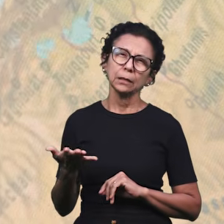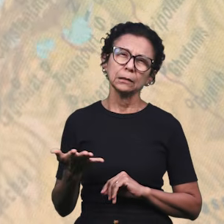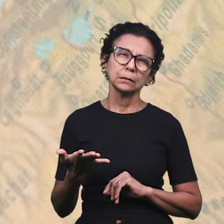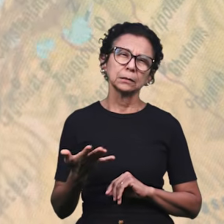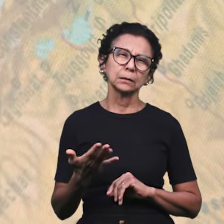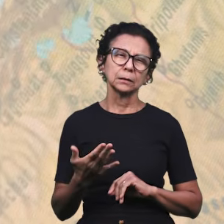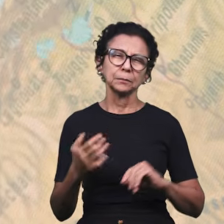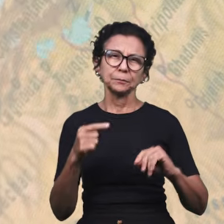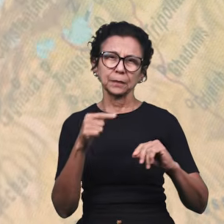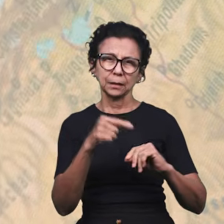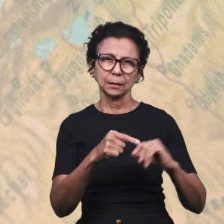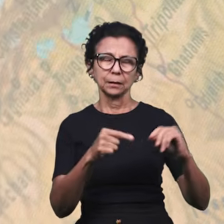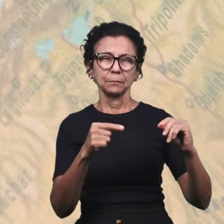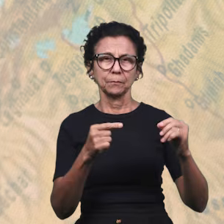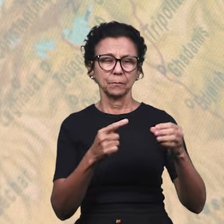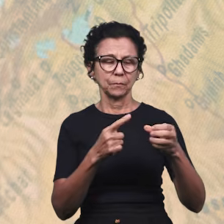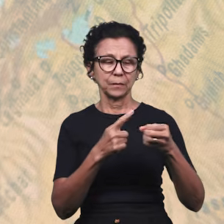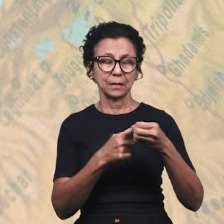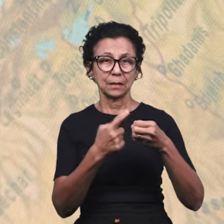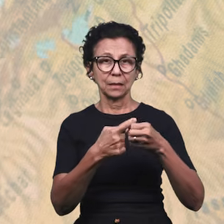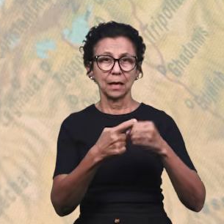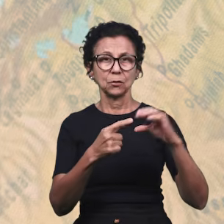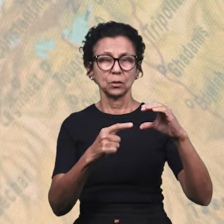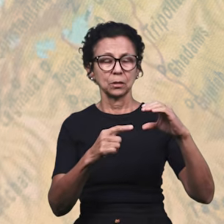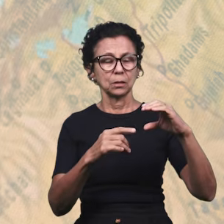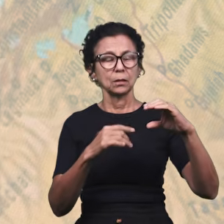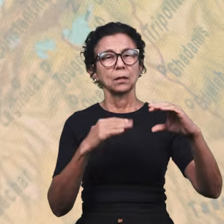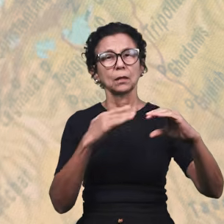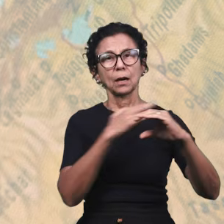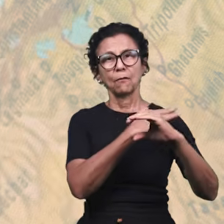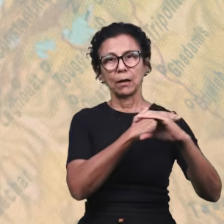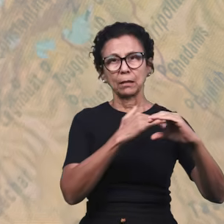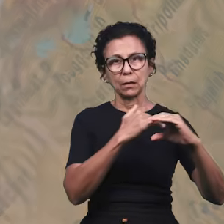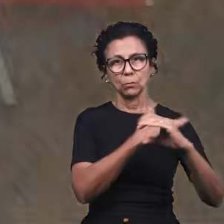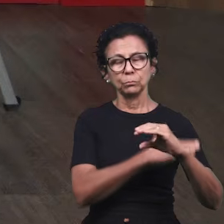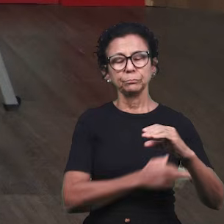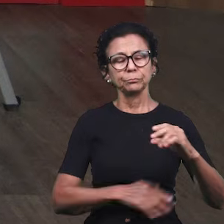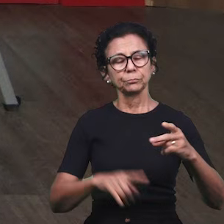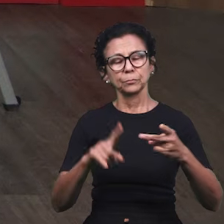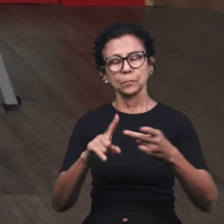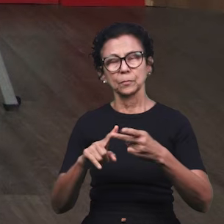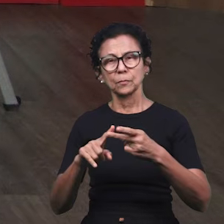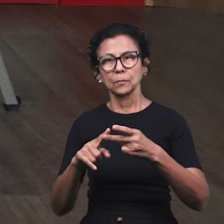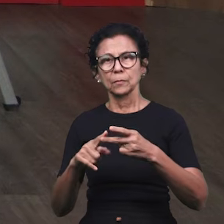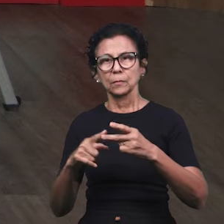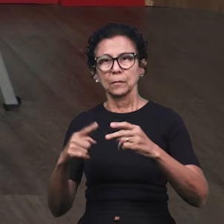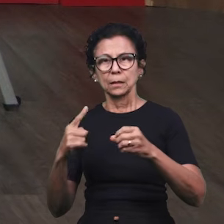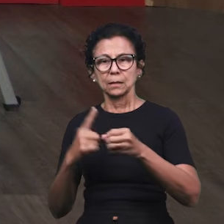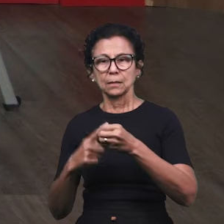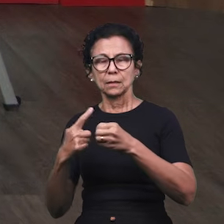de Cafarnaum, do Mar da Galileia, eh, tinha no passado uma porta chamada